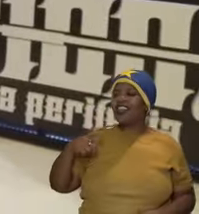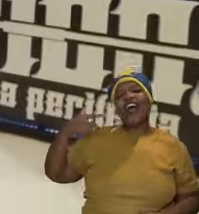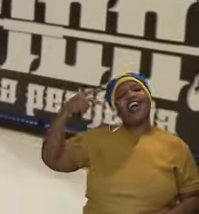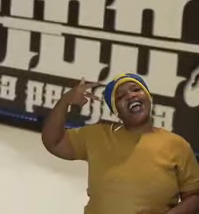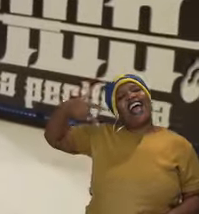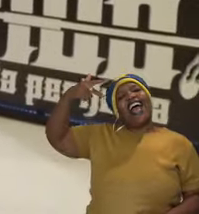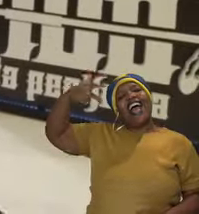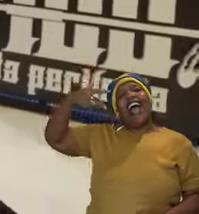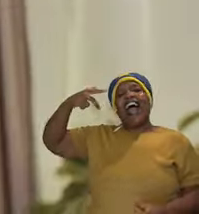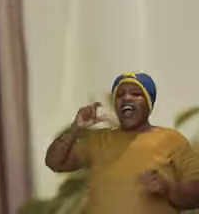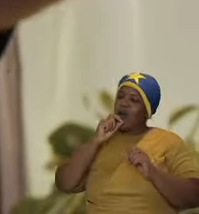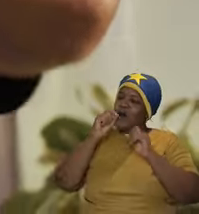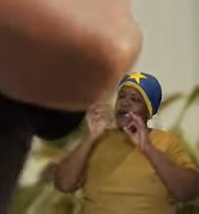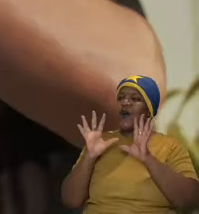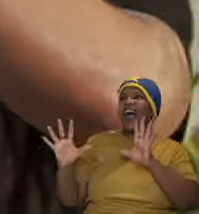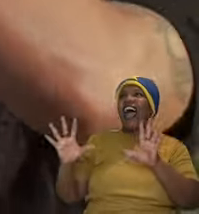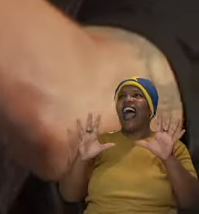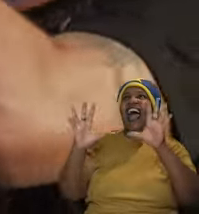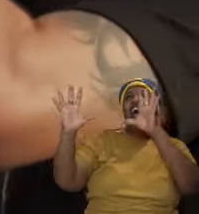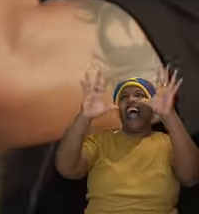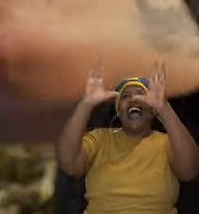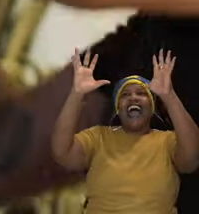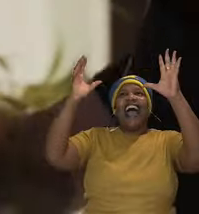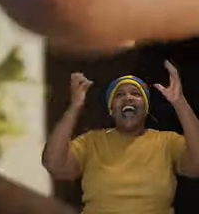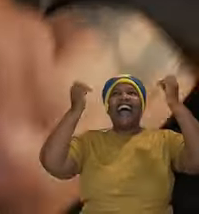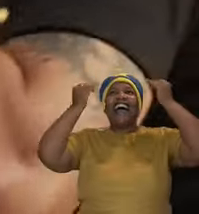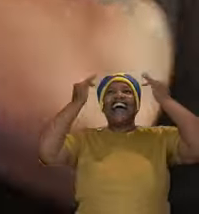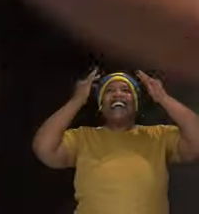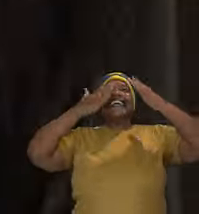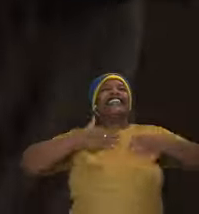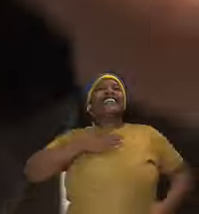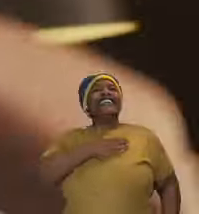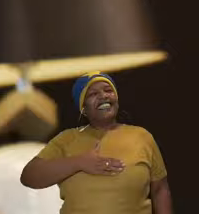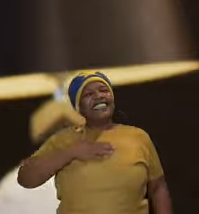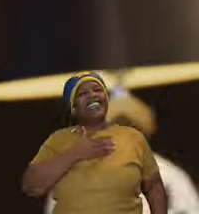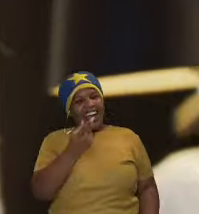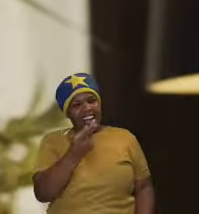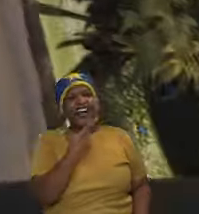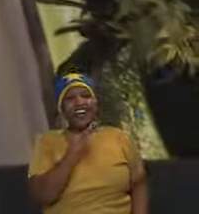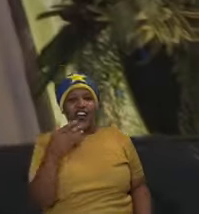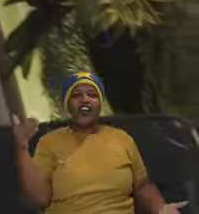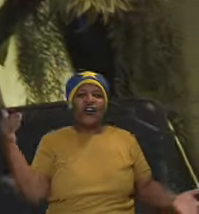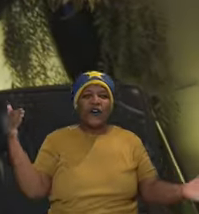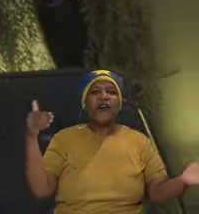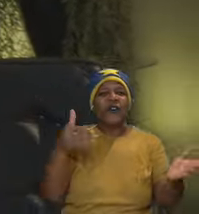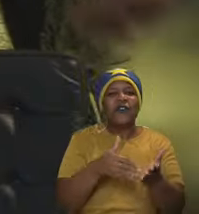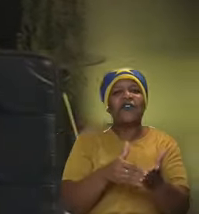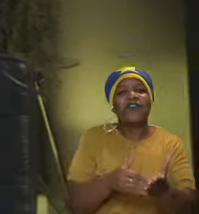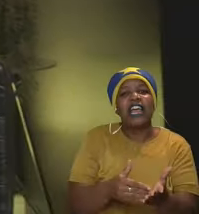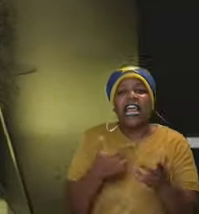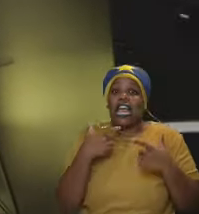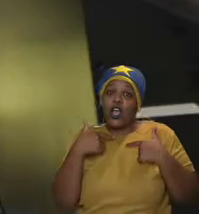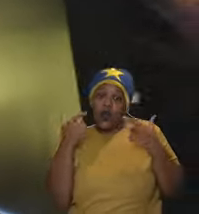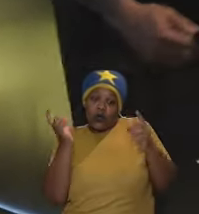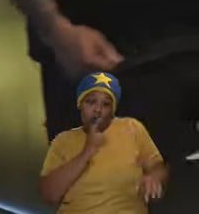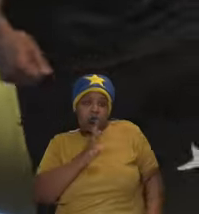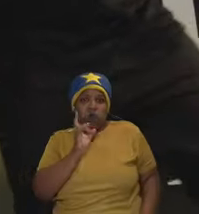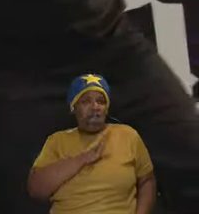do fumacê, do privê, do amanhecer com prazer. Vamos aê. Ultimamente eu tô meio sem